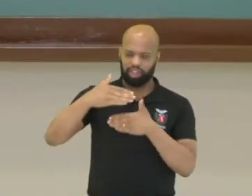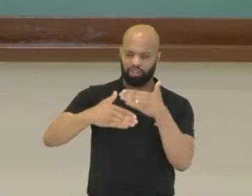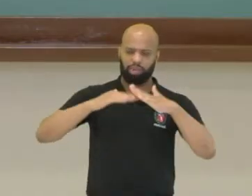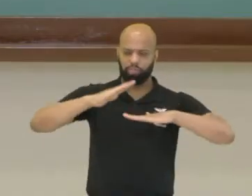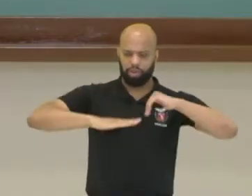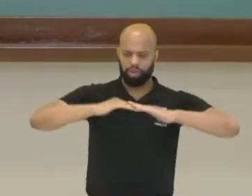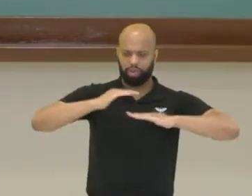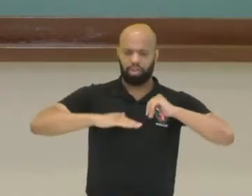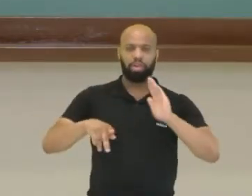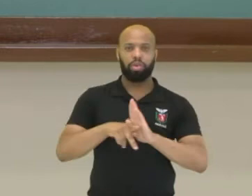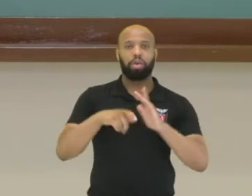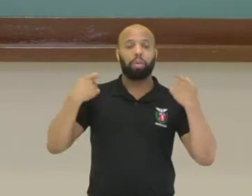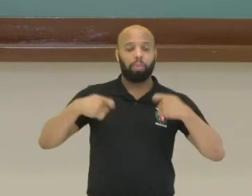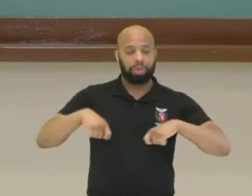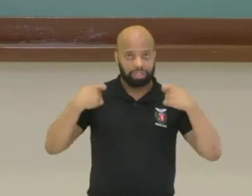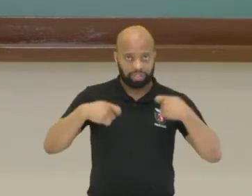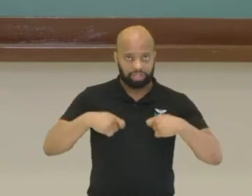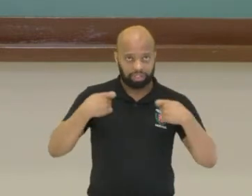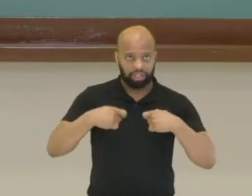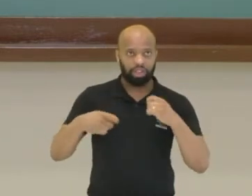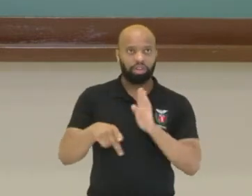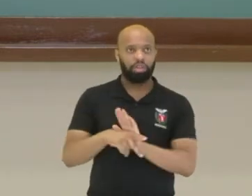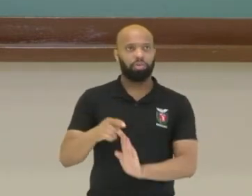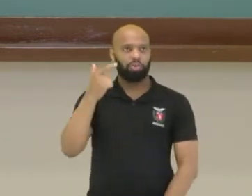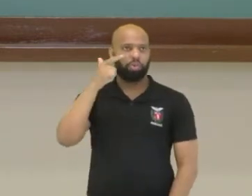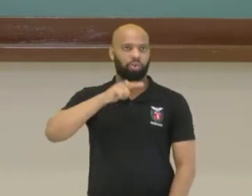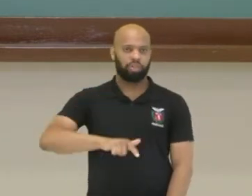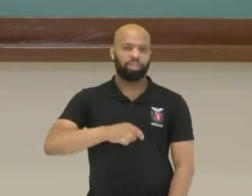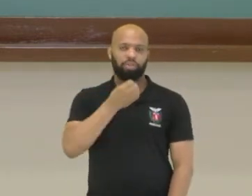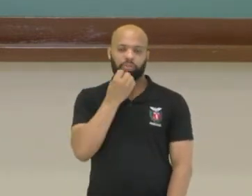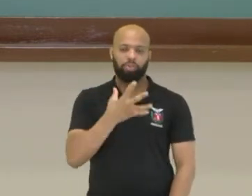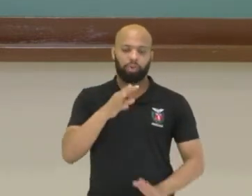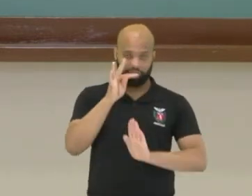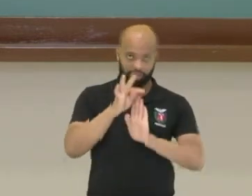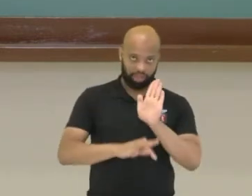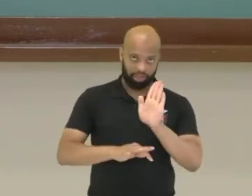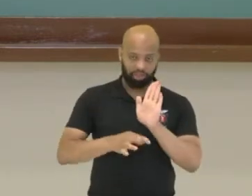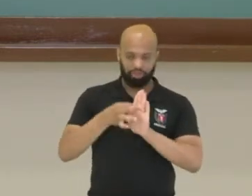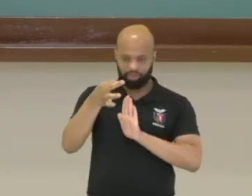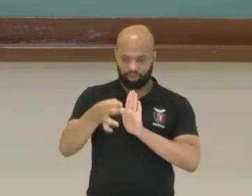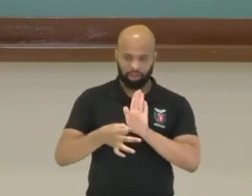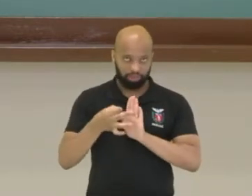competências necessárias para atingir um bom texto, um bom artigo de opinião?